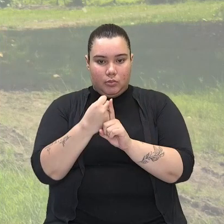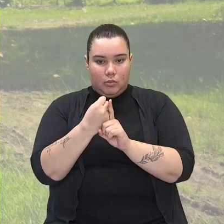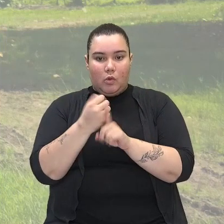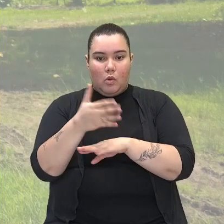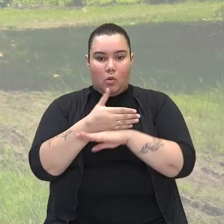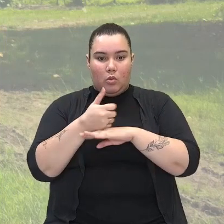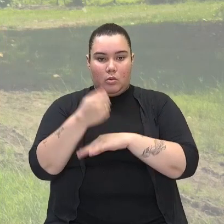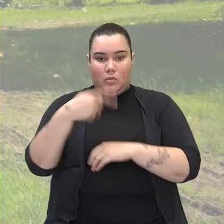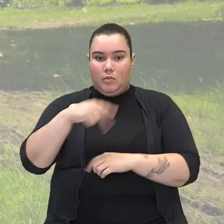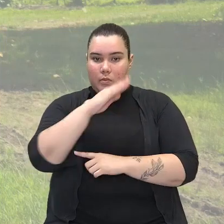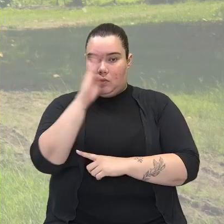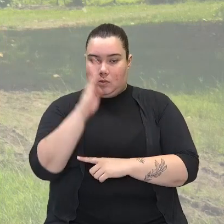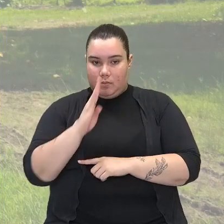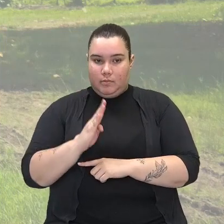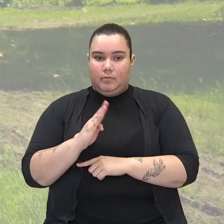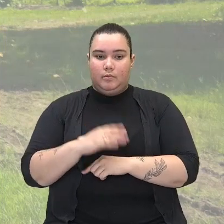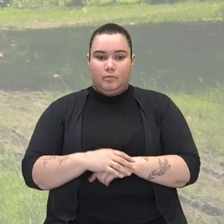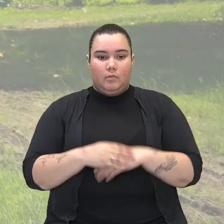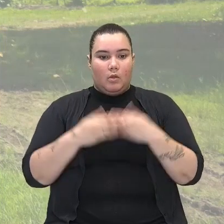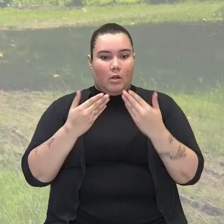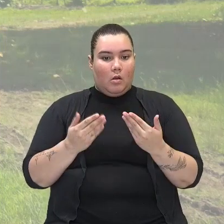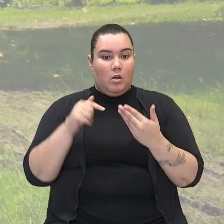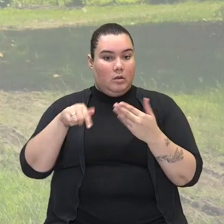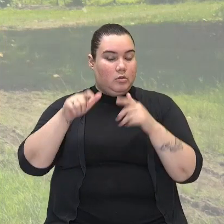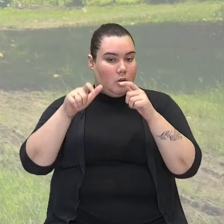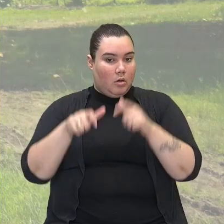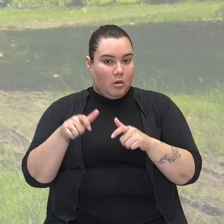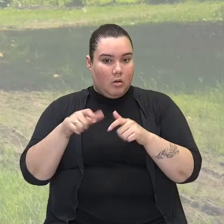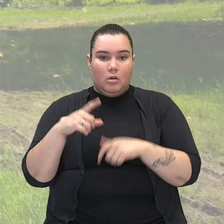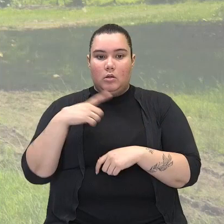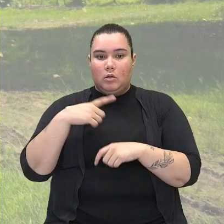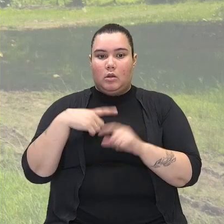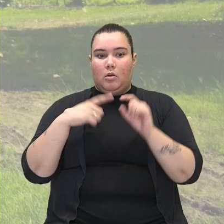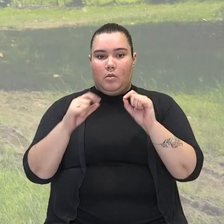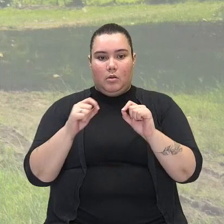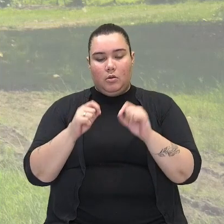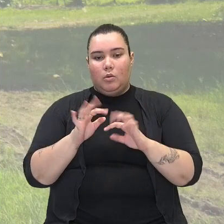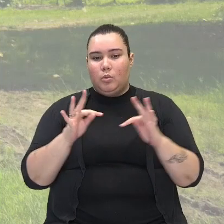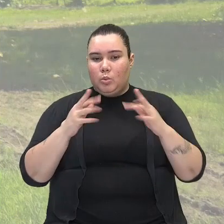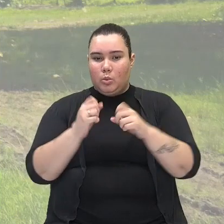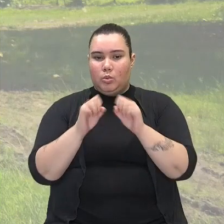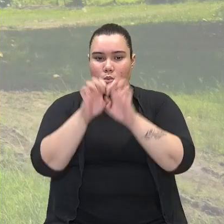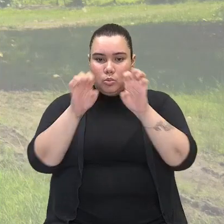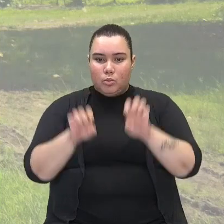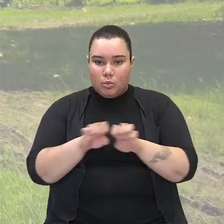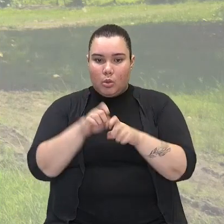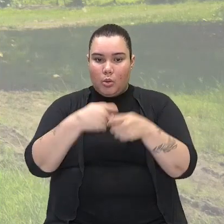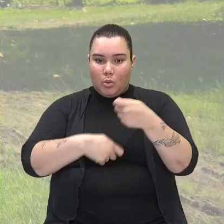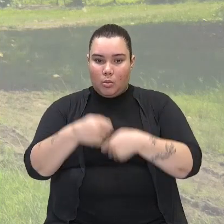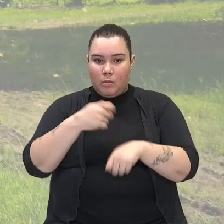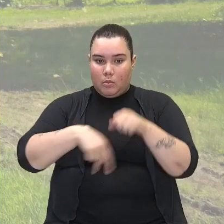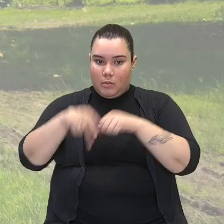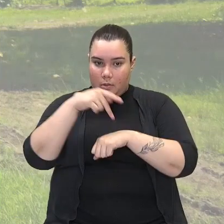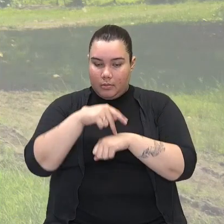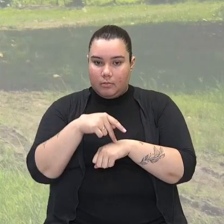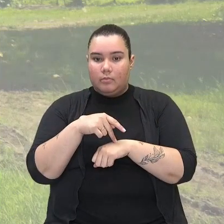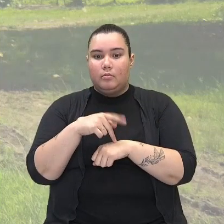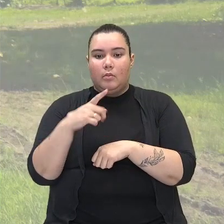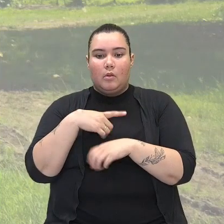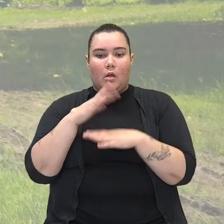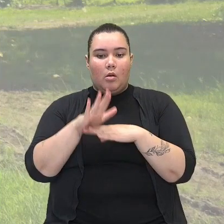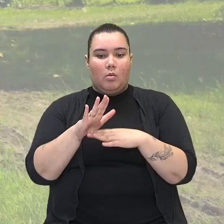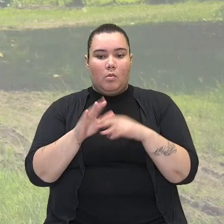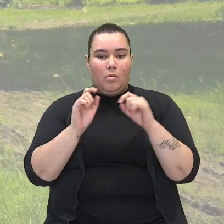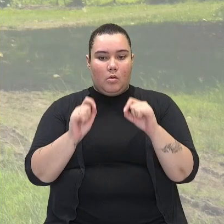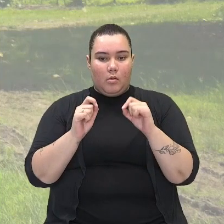colonial no Brasil. Então, essa instituição, ela sustentava toda a estrutura econômica do país, fornecendo a mão